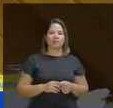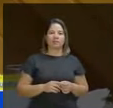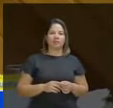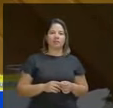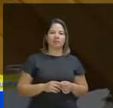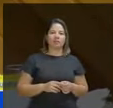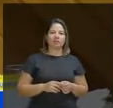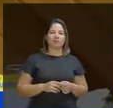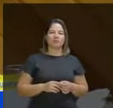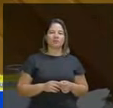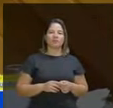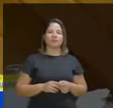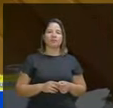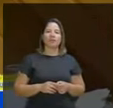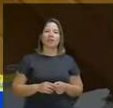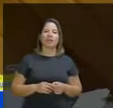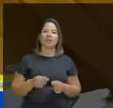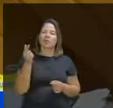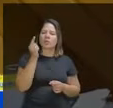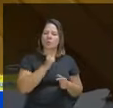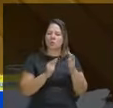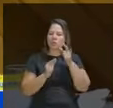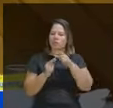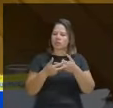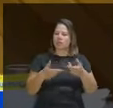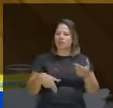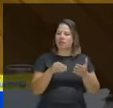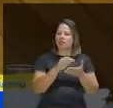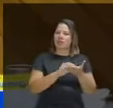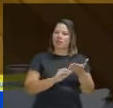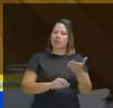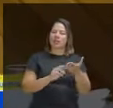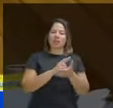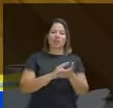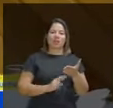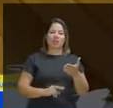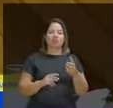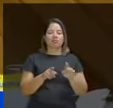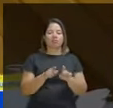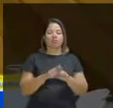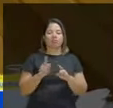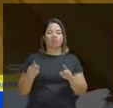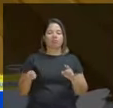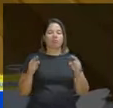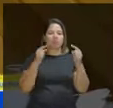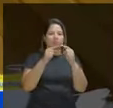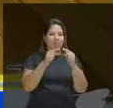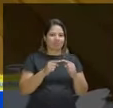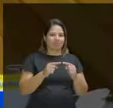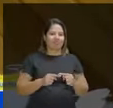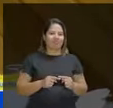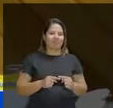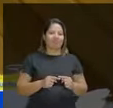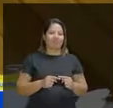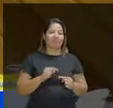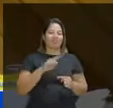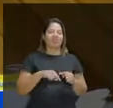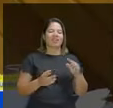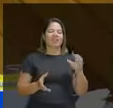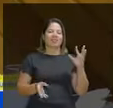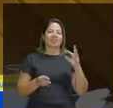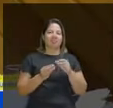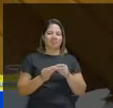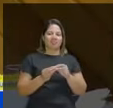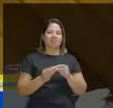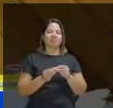resultados apontados no relatório e que atendem às determinações da resolução do CNJ. Então, esse, portanto, é um breve resumo do trabalho que vem